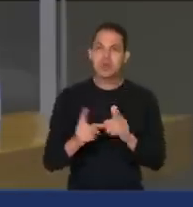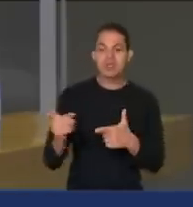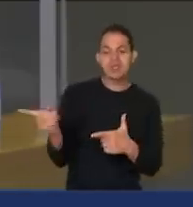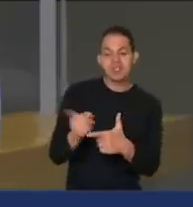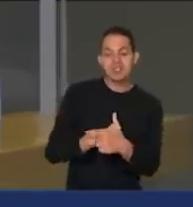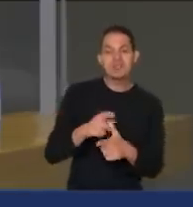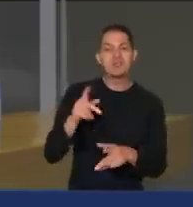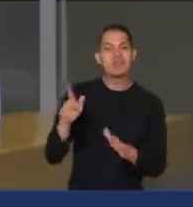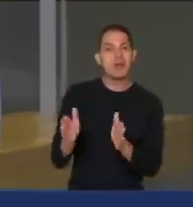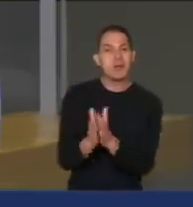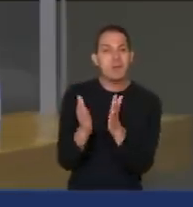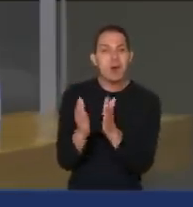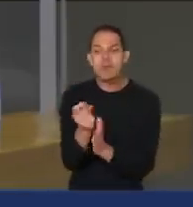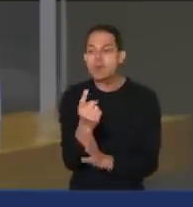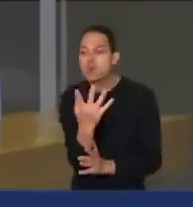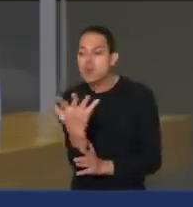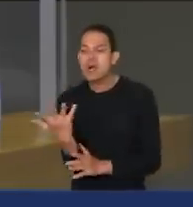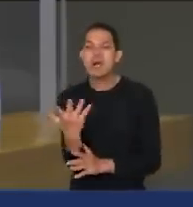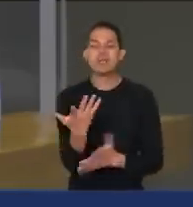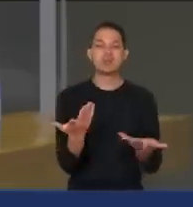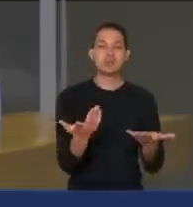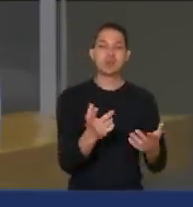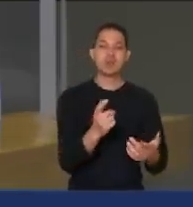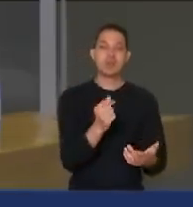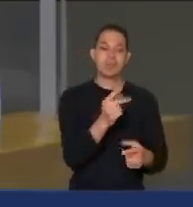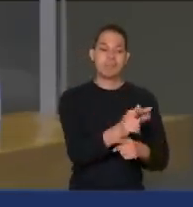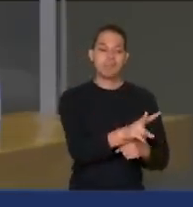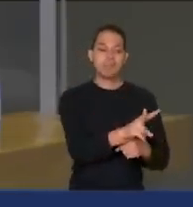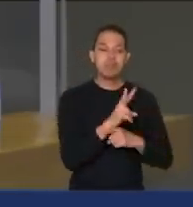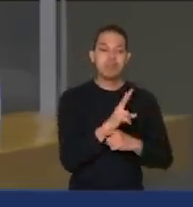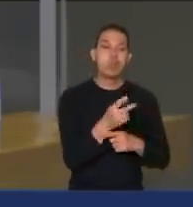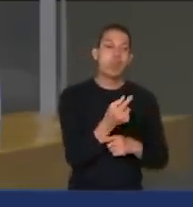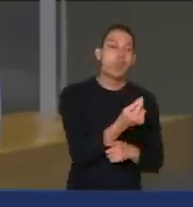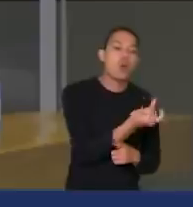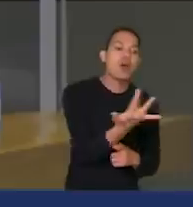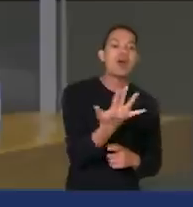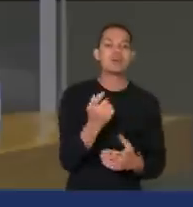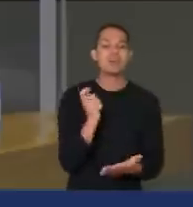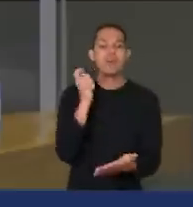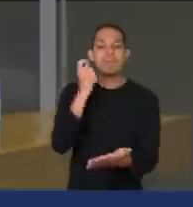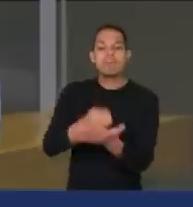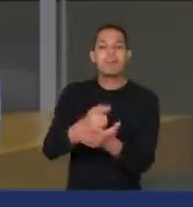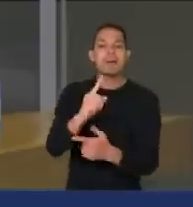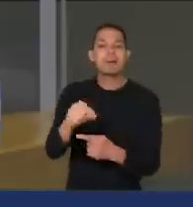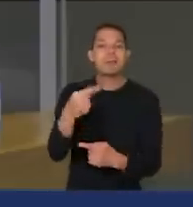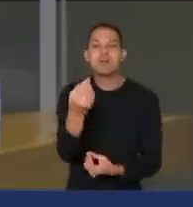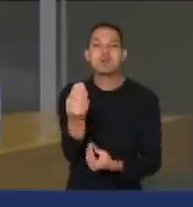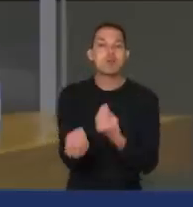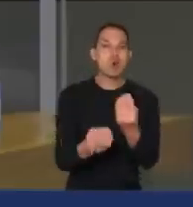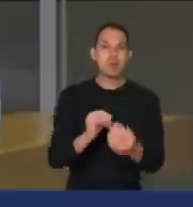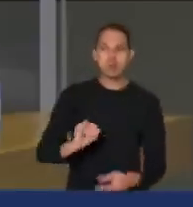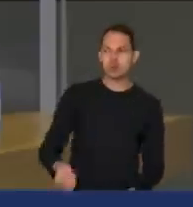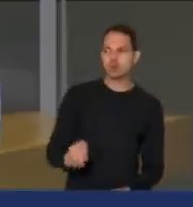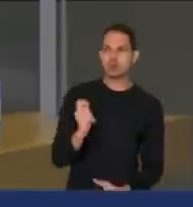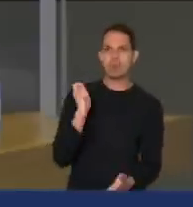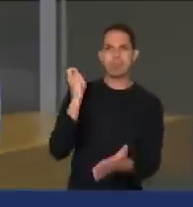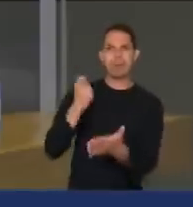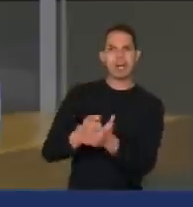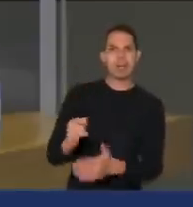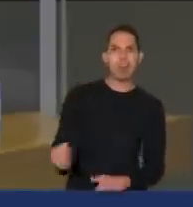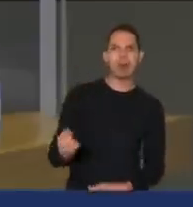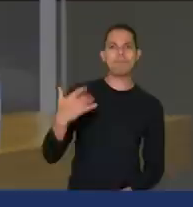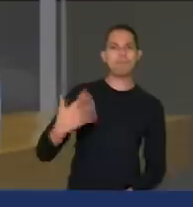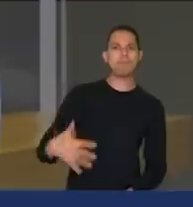quanto a gente vai passar no cheque especial a conta dos mais pobres para financiar essa conta depois, pagando mais juros, pagando mais inflação. E